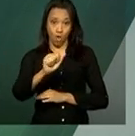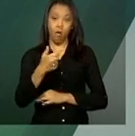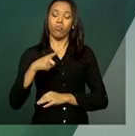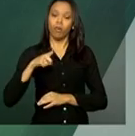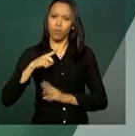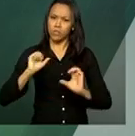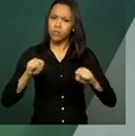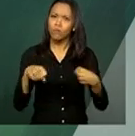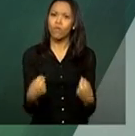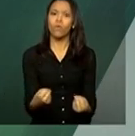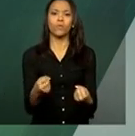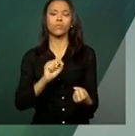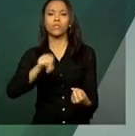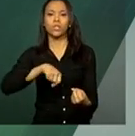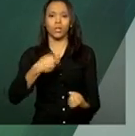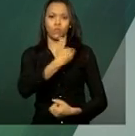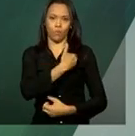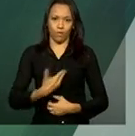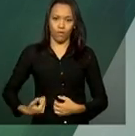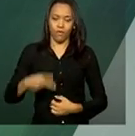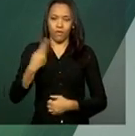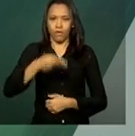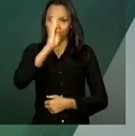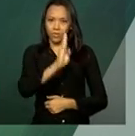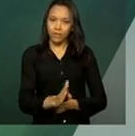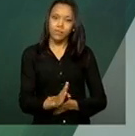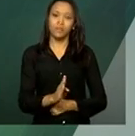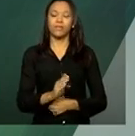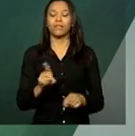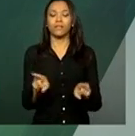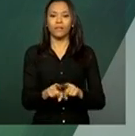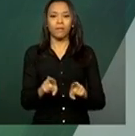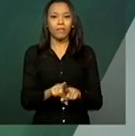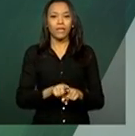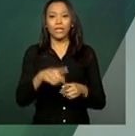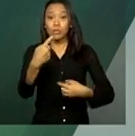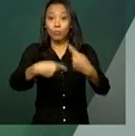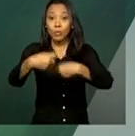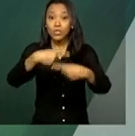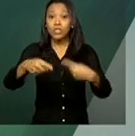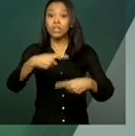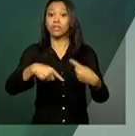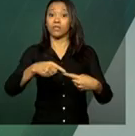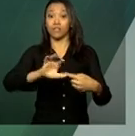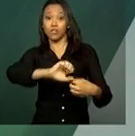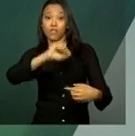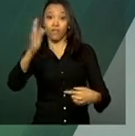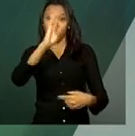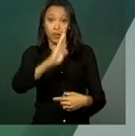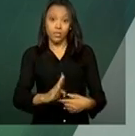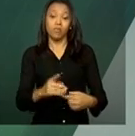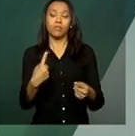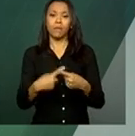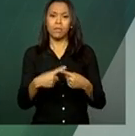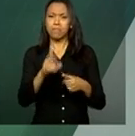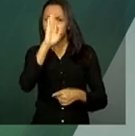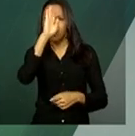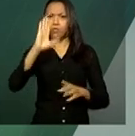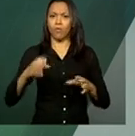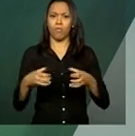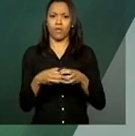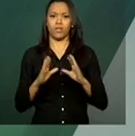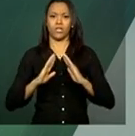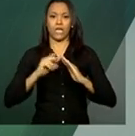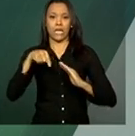esforço muito grande do governo brasileiro e das estruturas de política exterior, sobretudo o Itamaraty, de consolidar uma relação